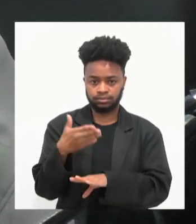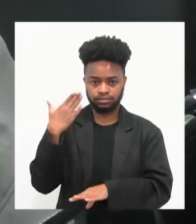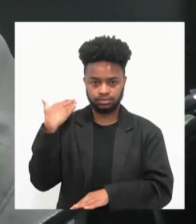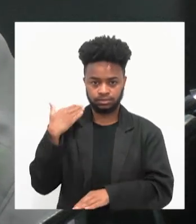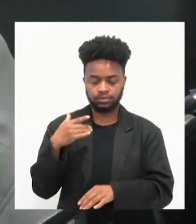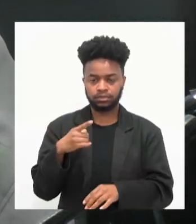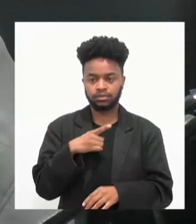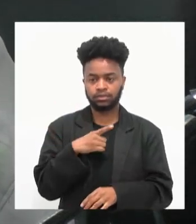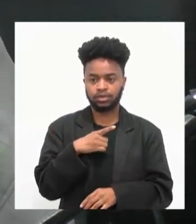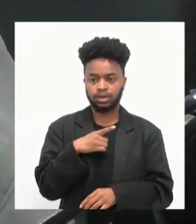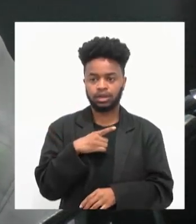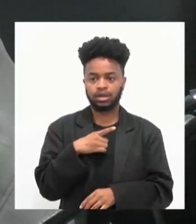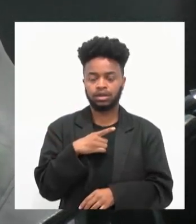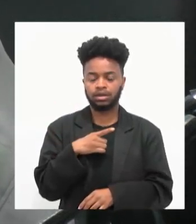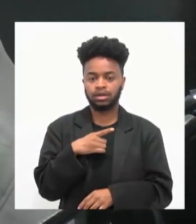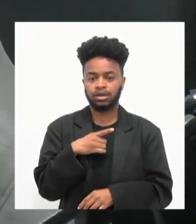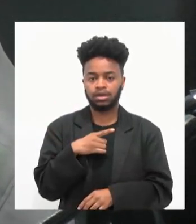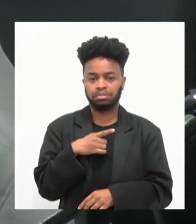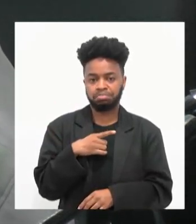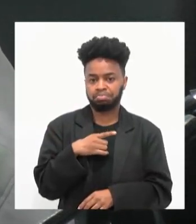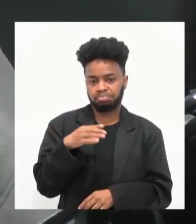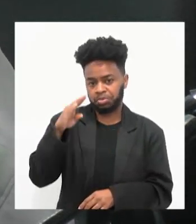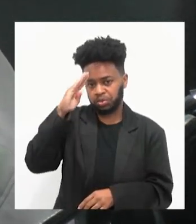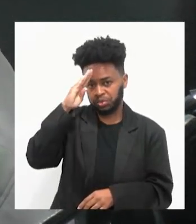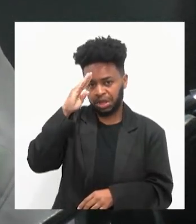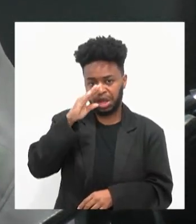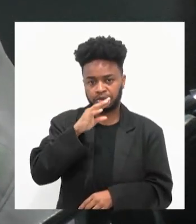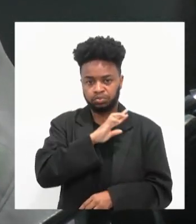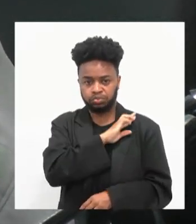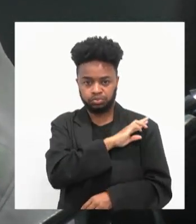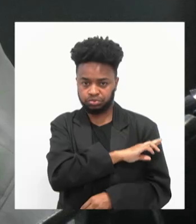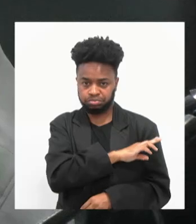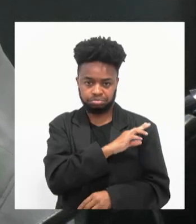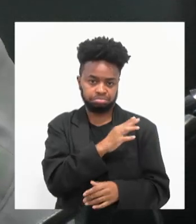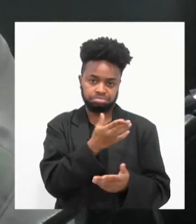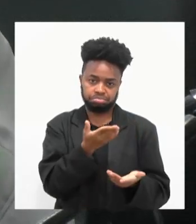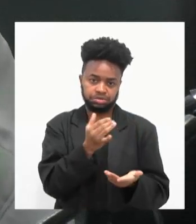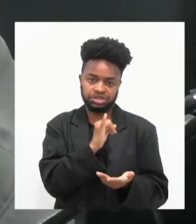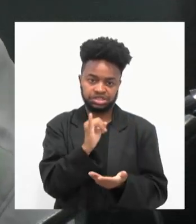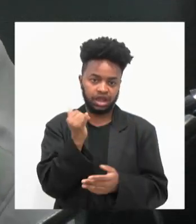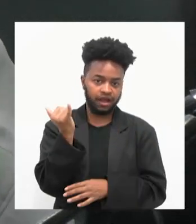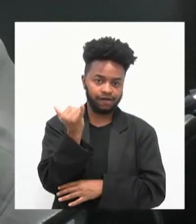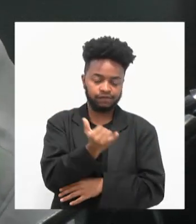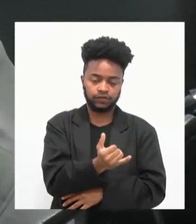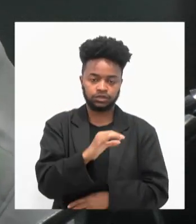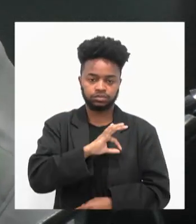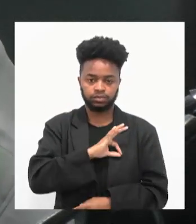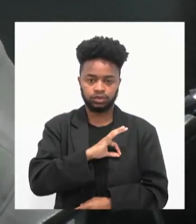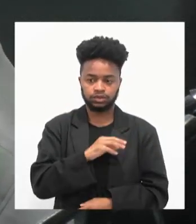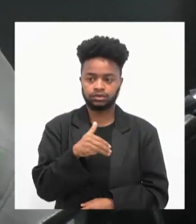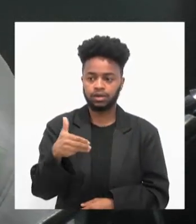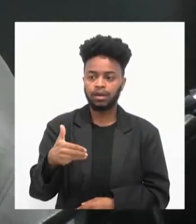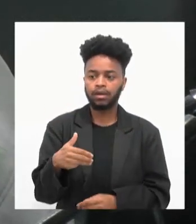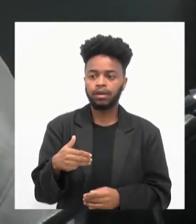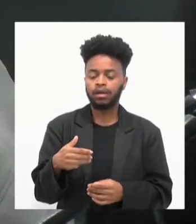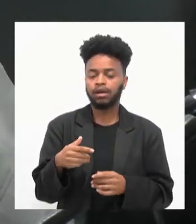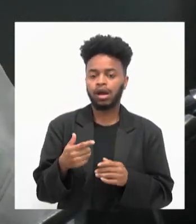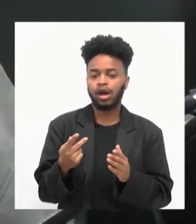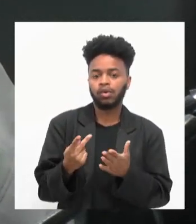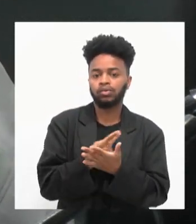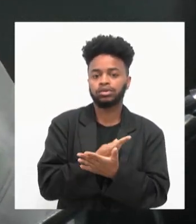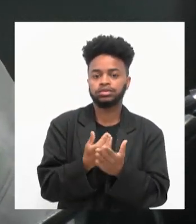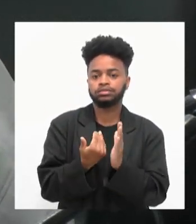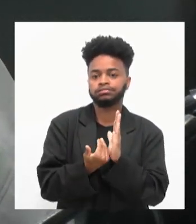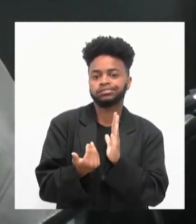um oficial, um soldado, um sargento, que notificou o comando da PM que estava tendo um